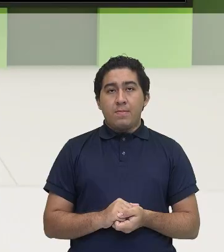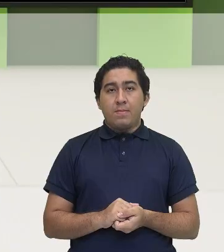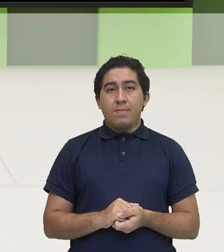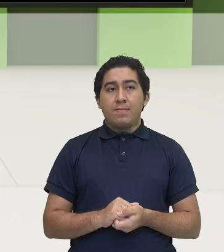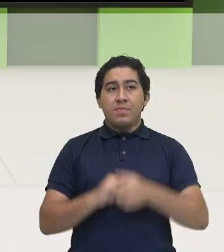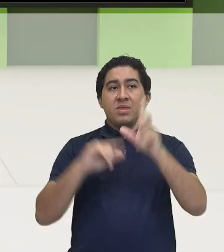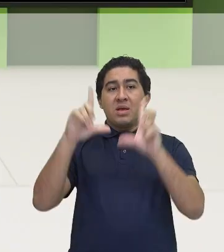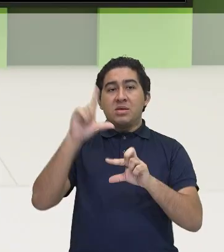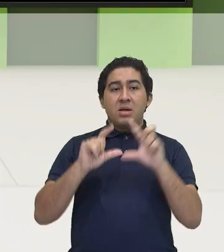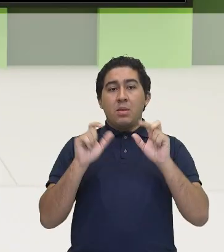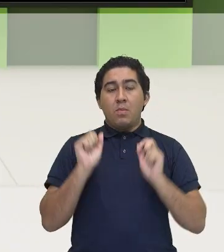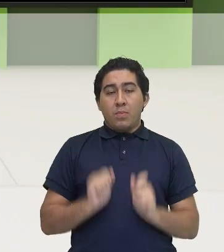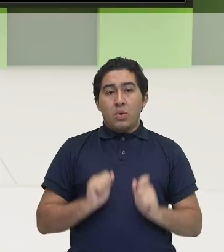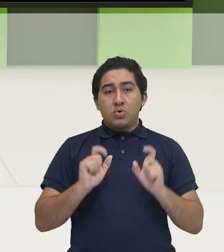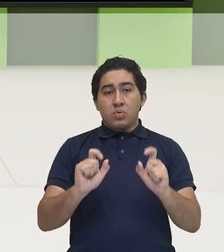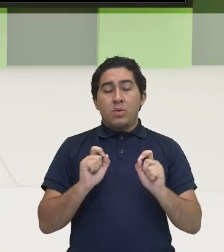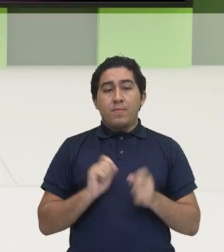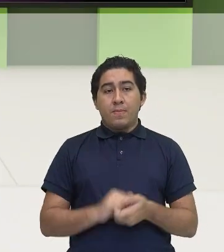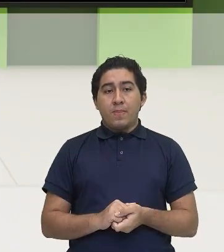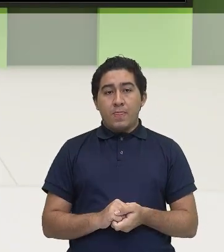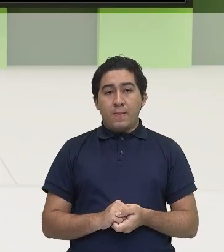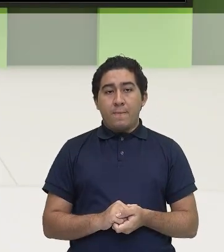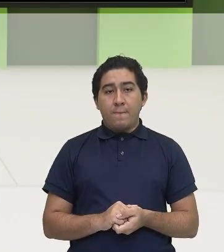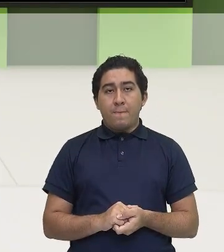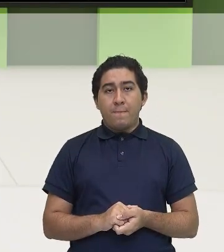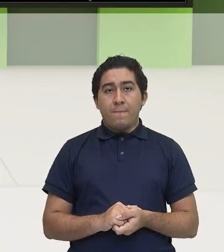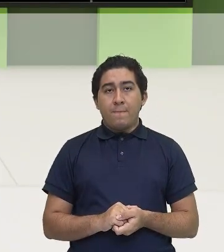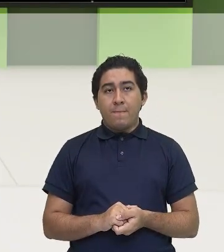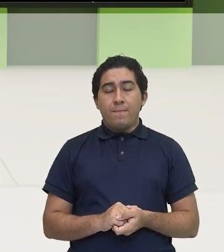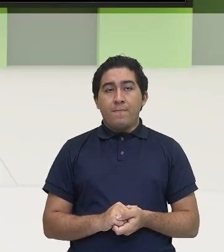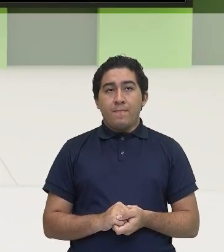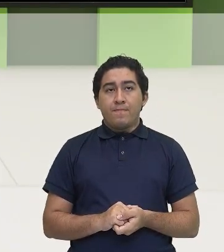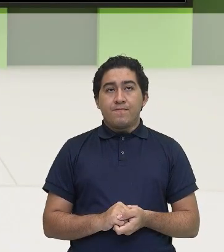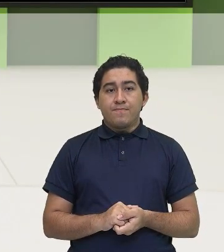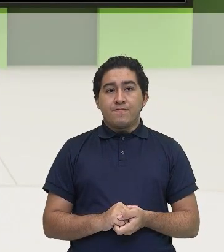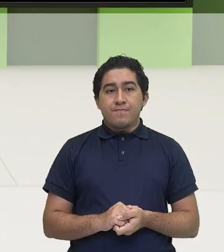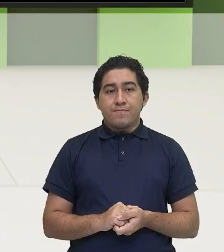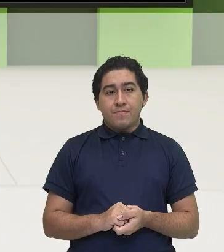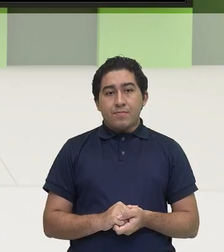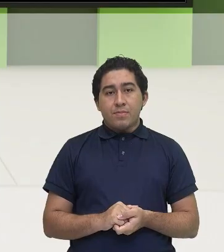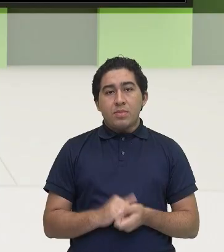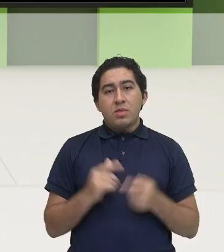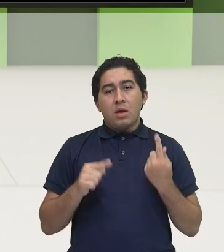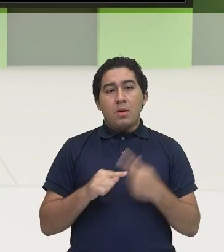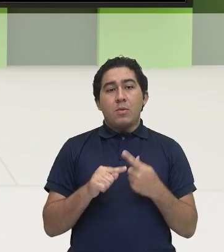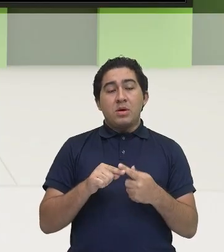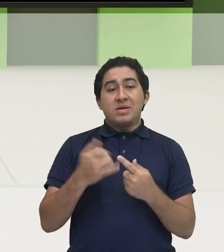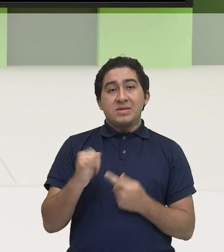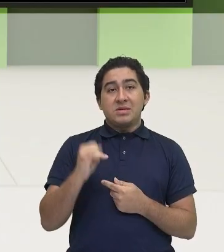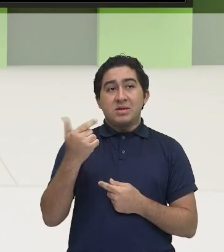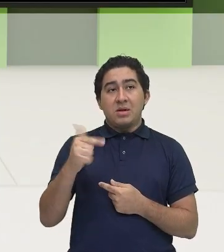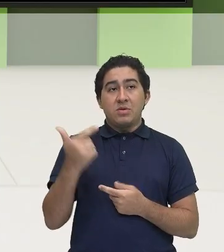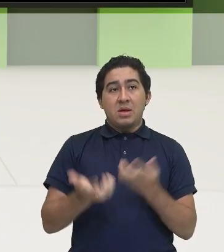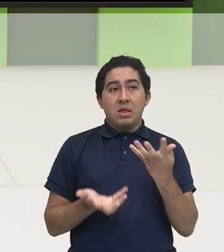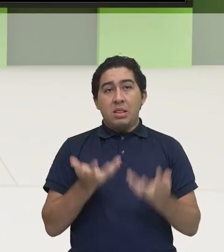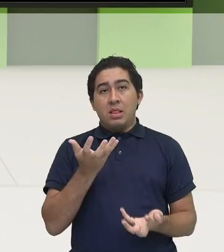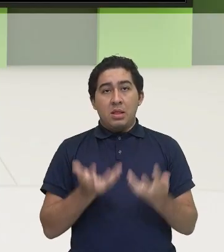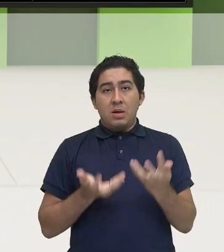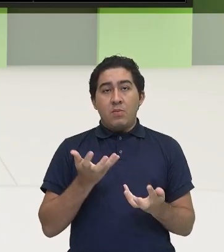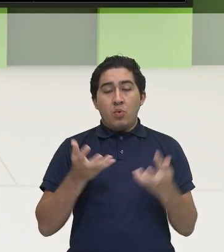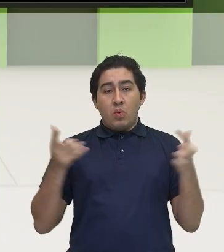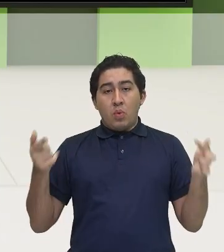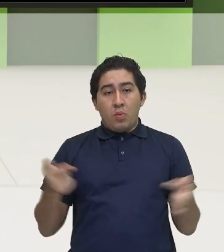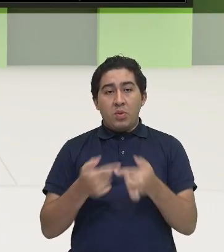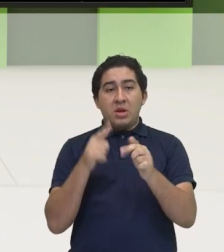estrelas podem ser o quê? Você vai perceber, como nós estamos vendo aqui, já que não houve equilíbrio, o colapso se dá em escala